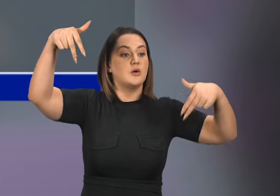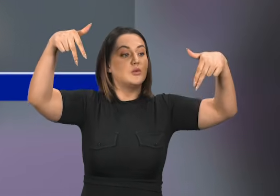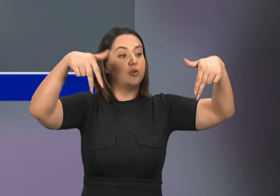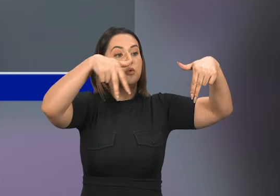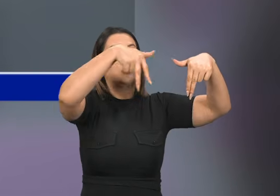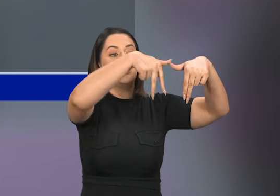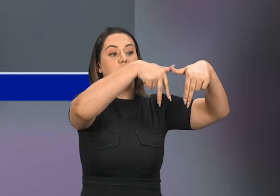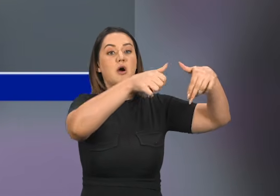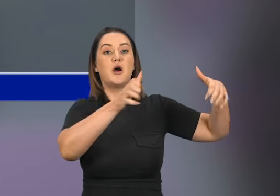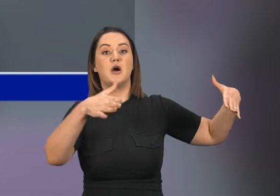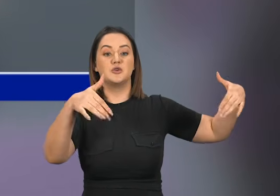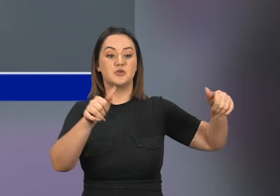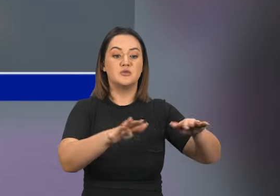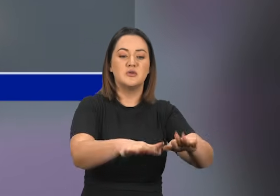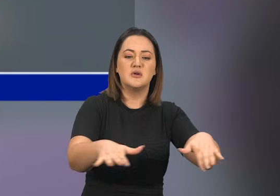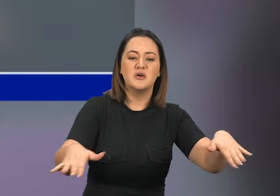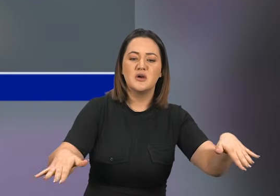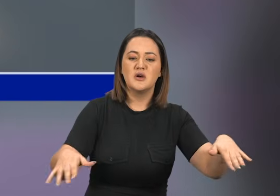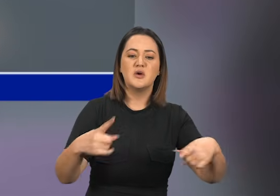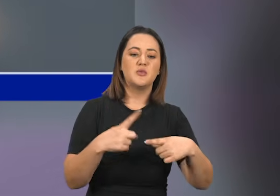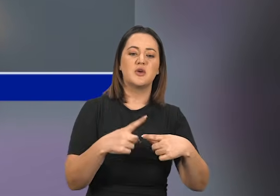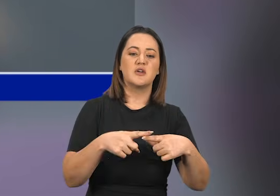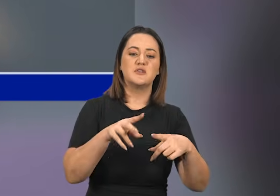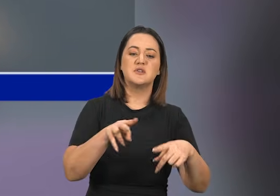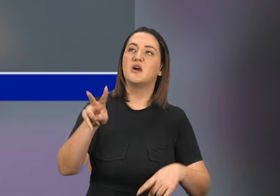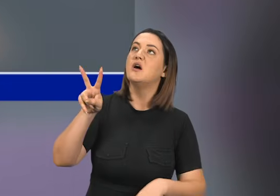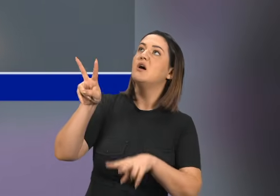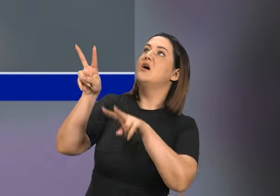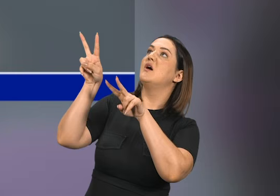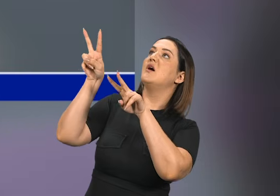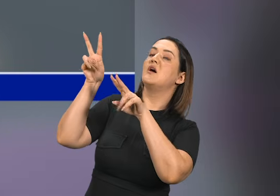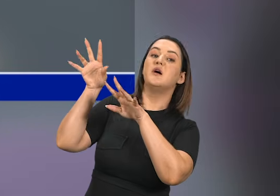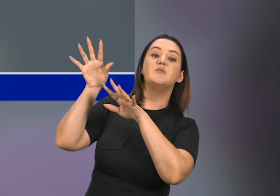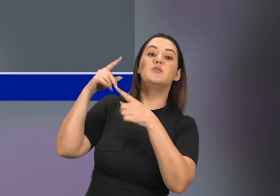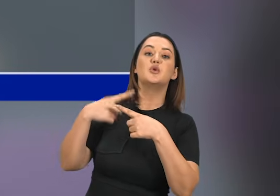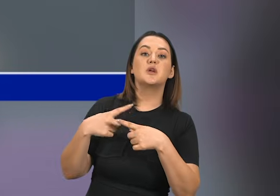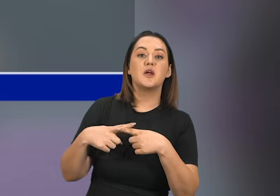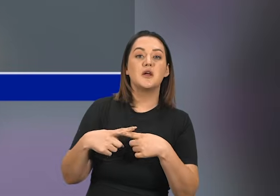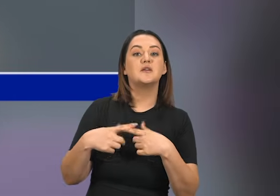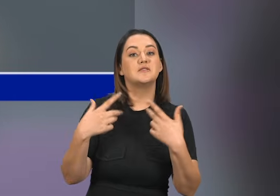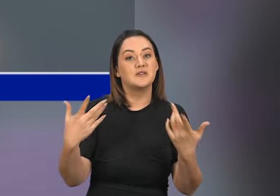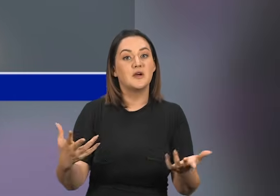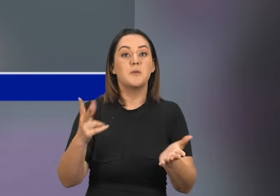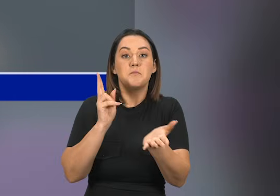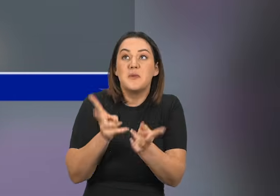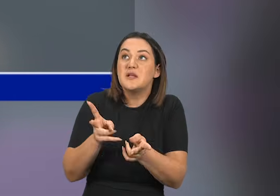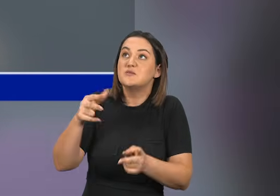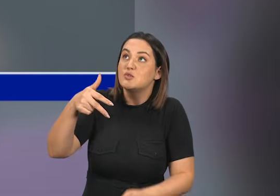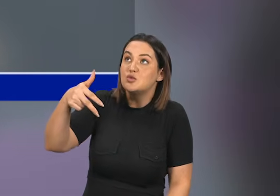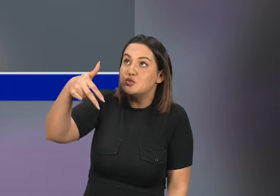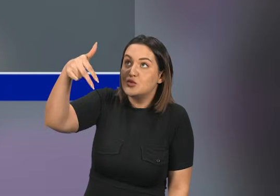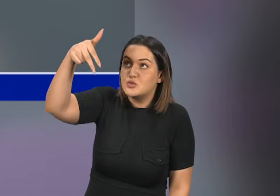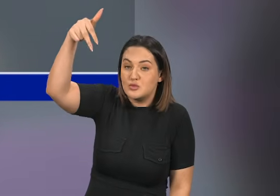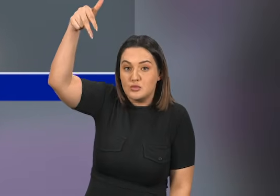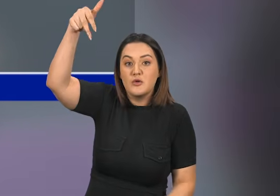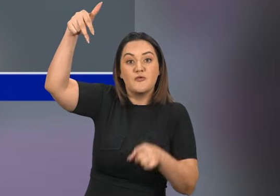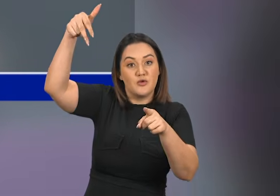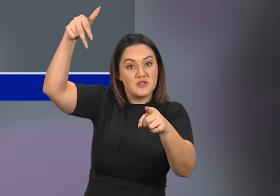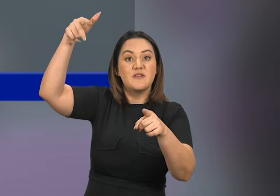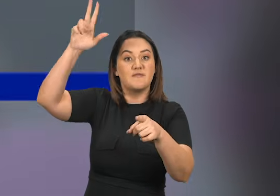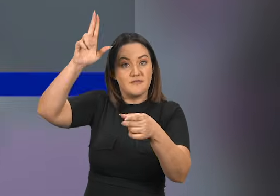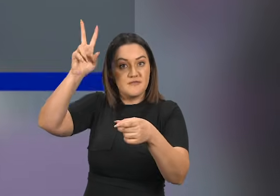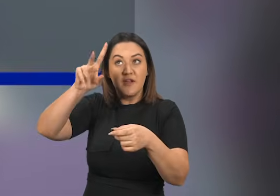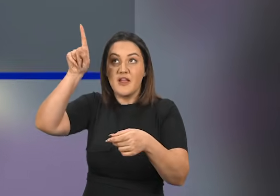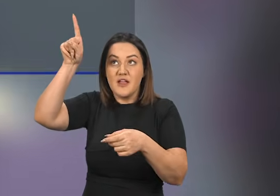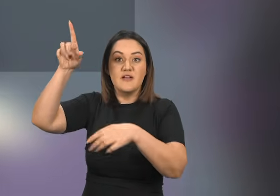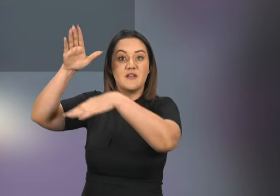galileus, por que estáis olhando para as alturas? Esse Jesus que dentre vós foi assunto ao céu, virá do modo